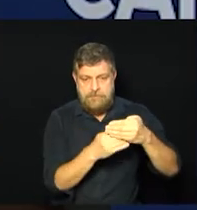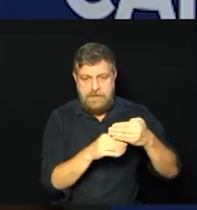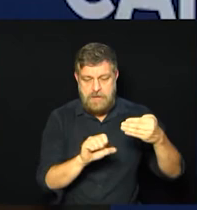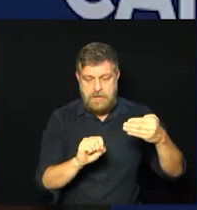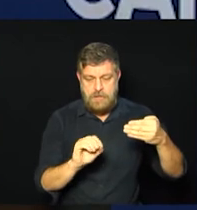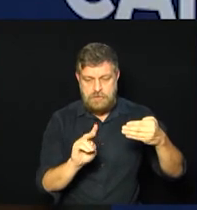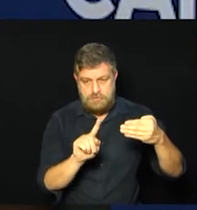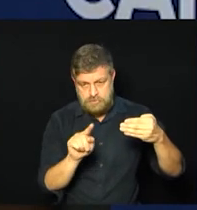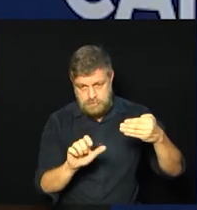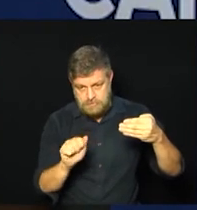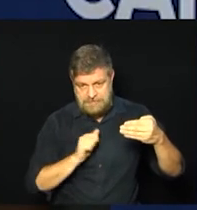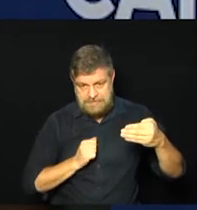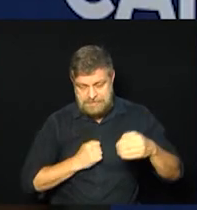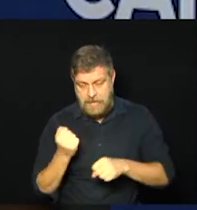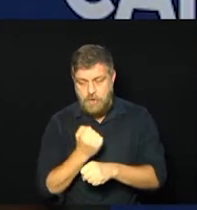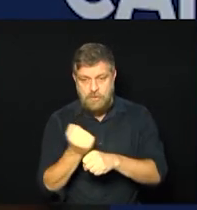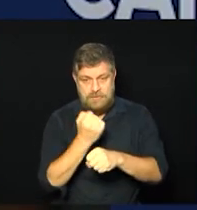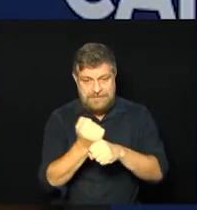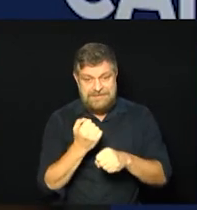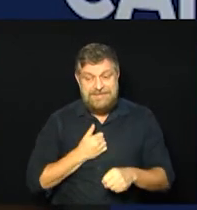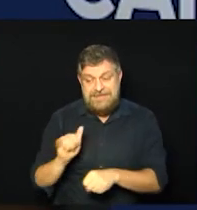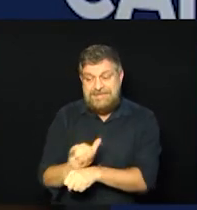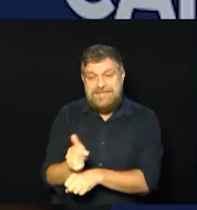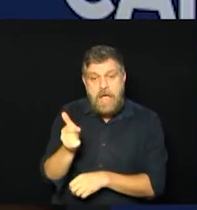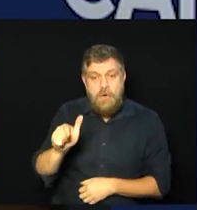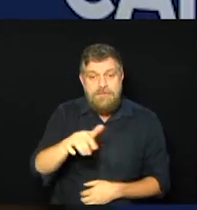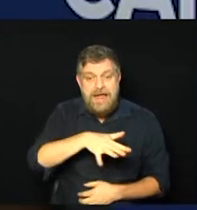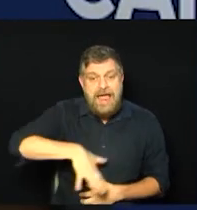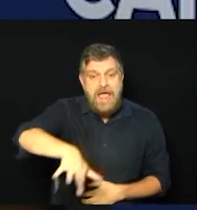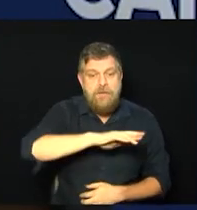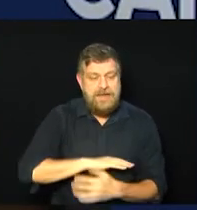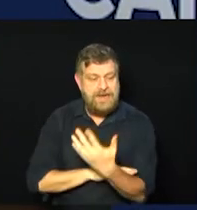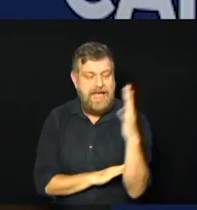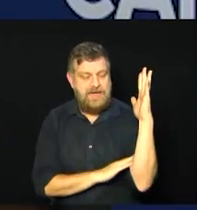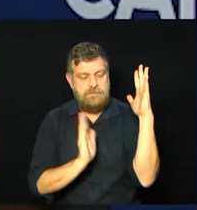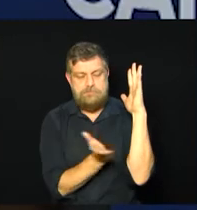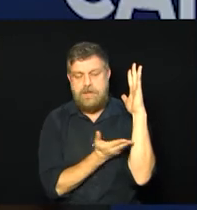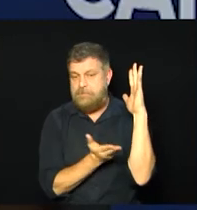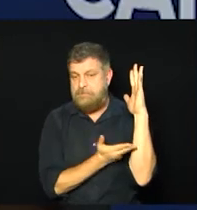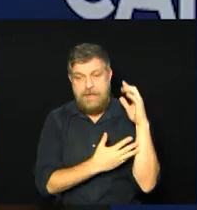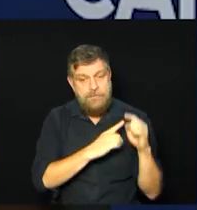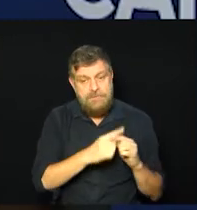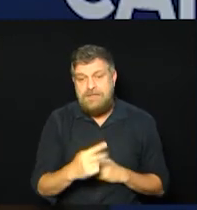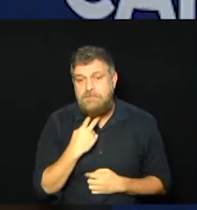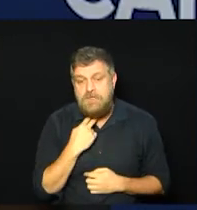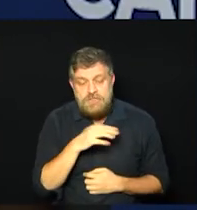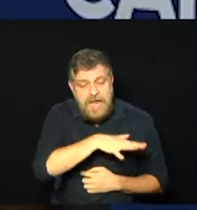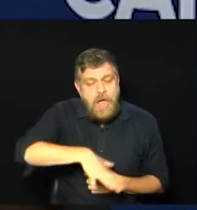na região da Fazenda Espírito Santo, que é uma área de APA totalmente preservada, uma área muito